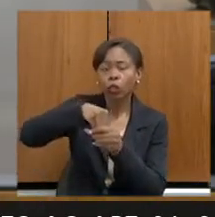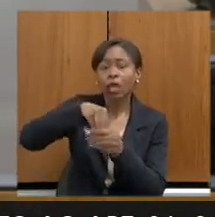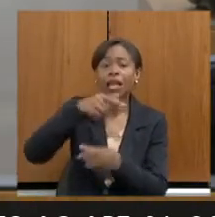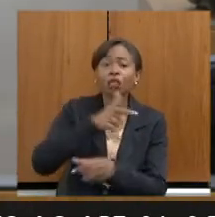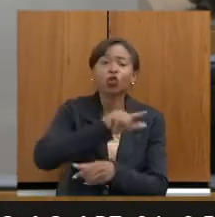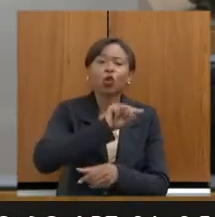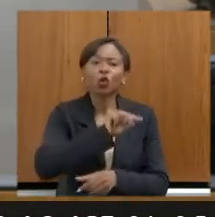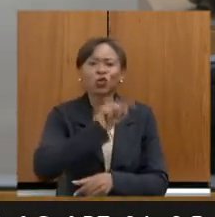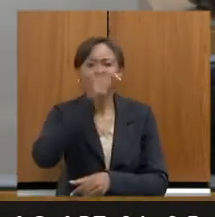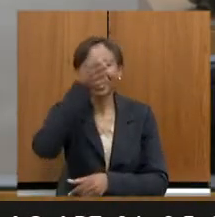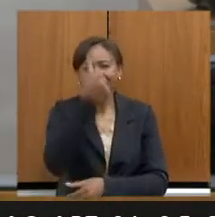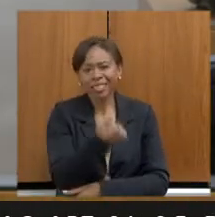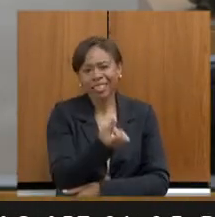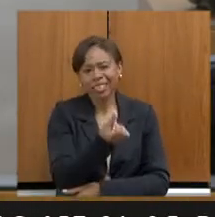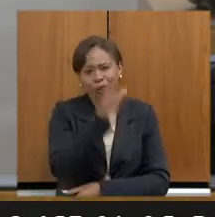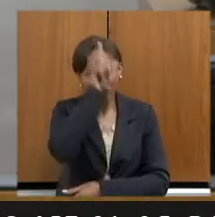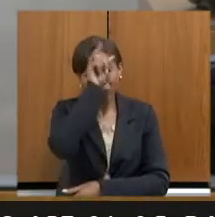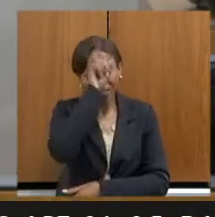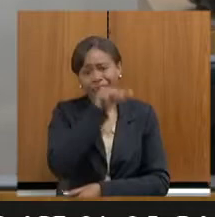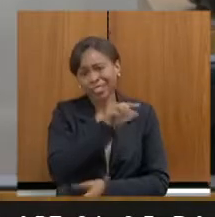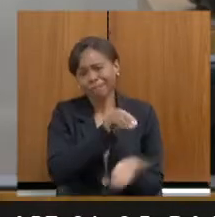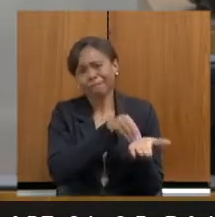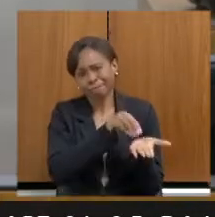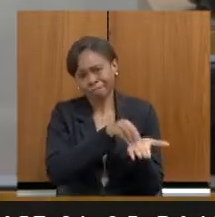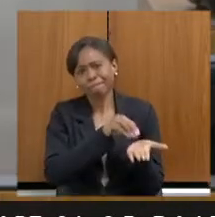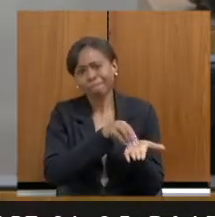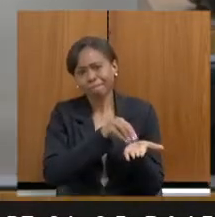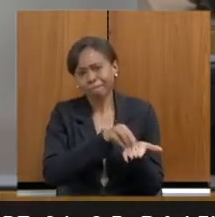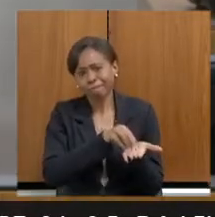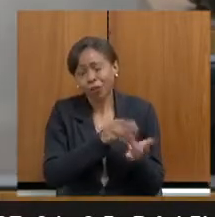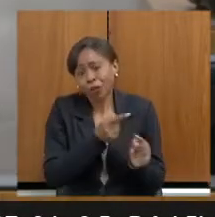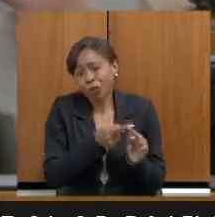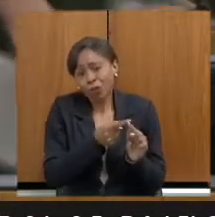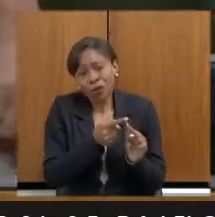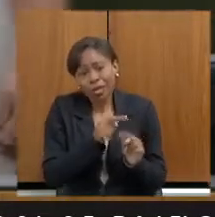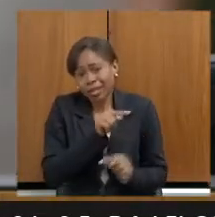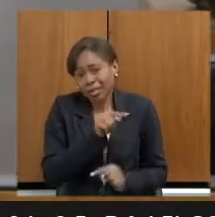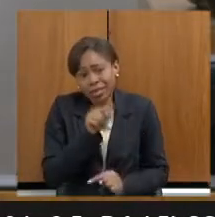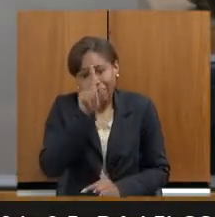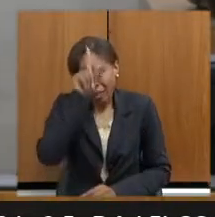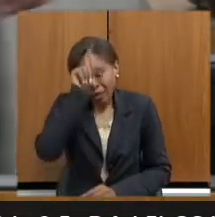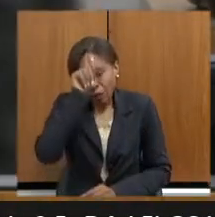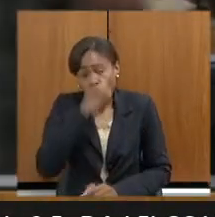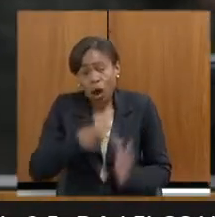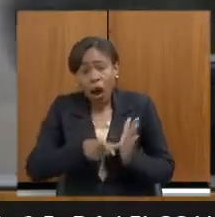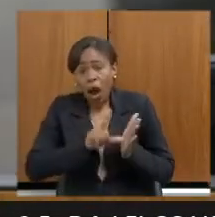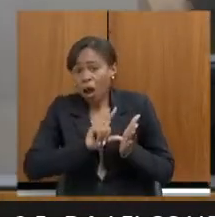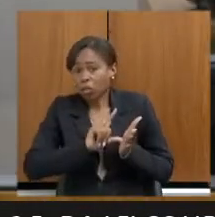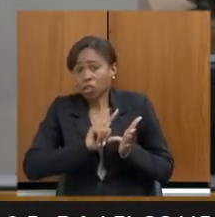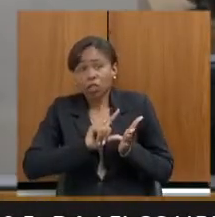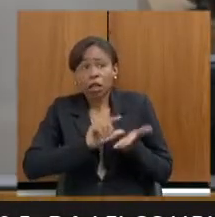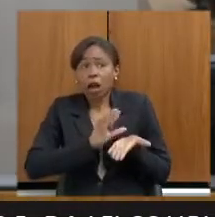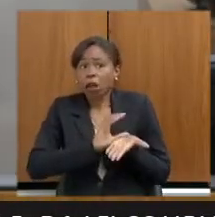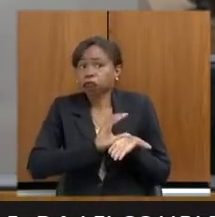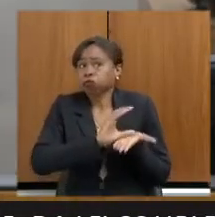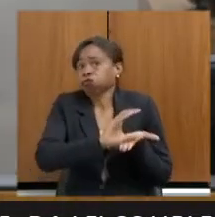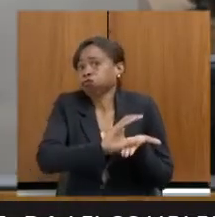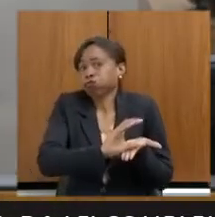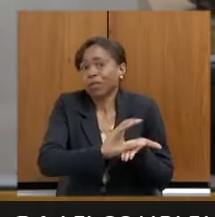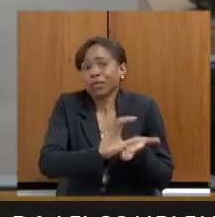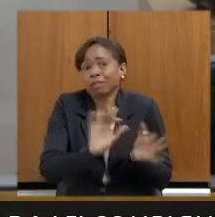Ficaram para trás certamente porque eles não tinham ainda um investimentos mais avançados